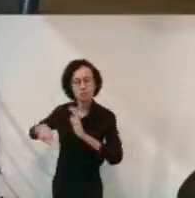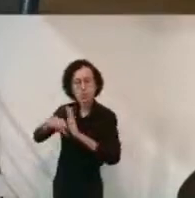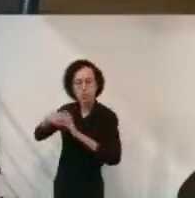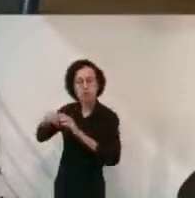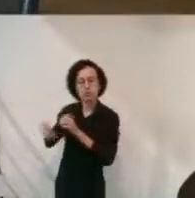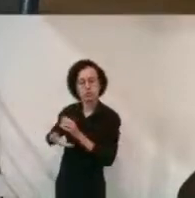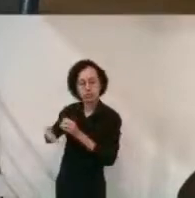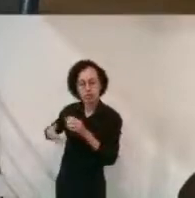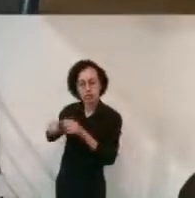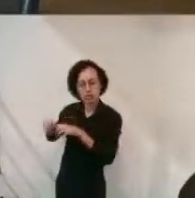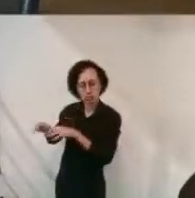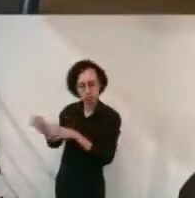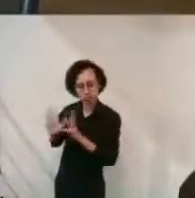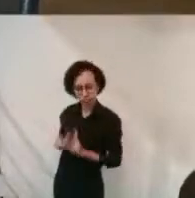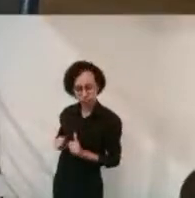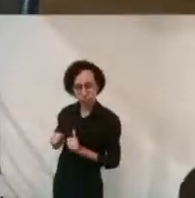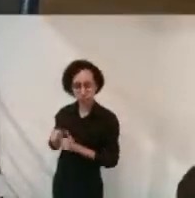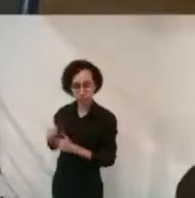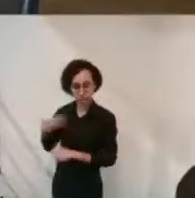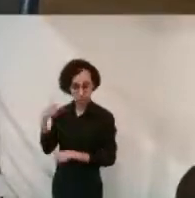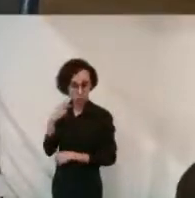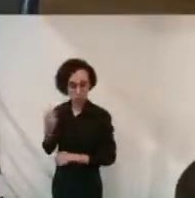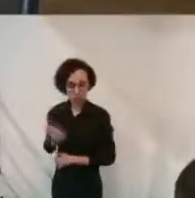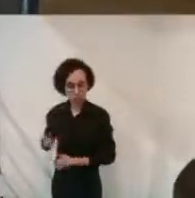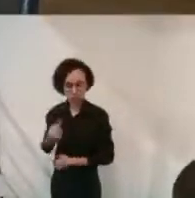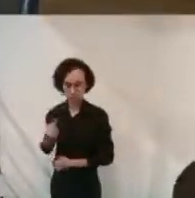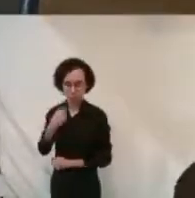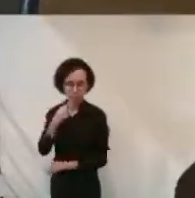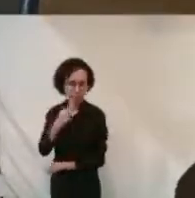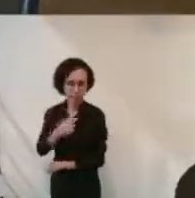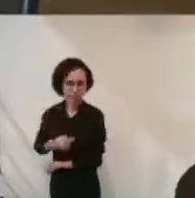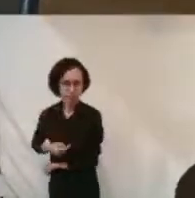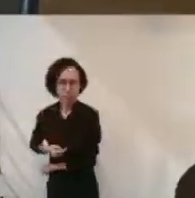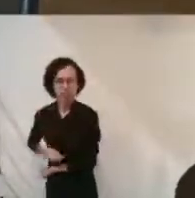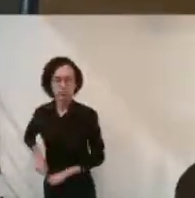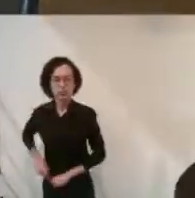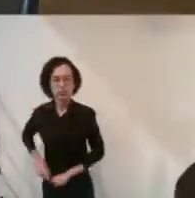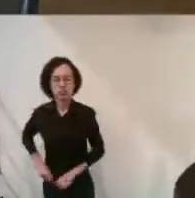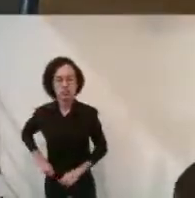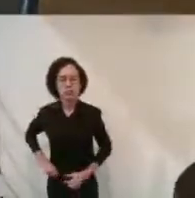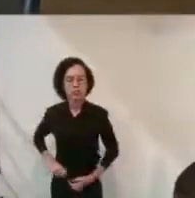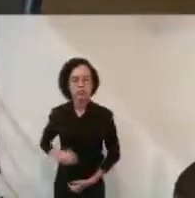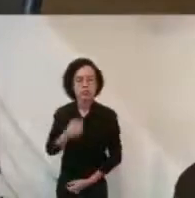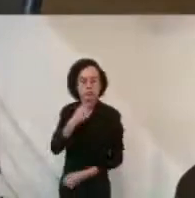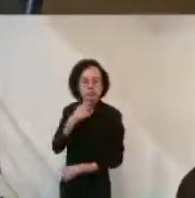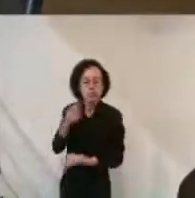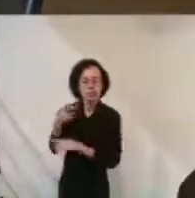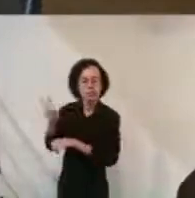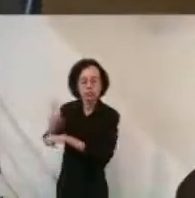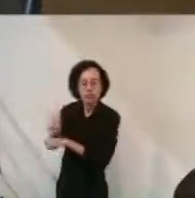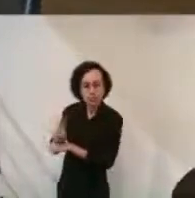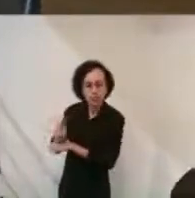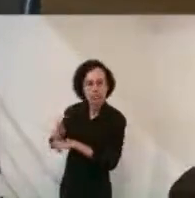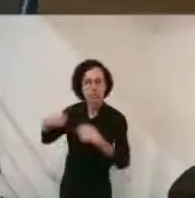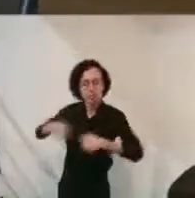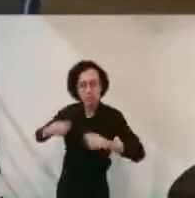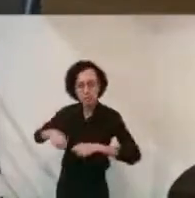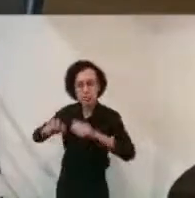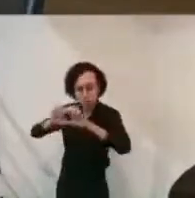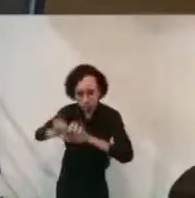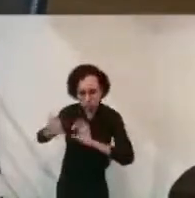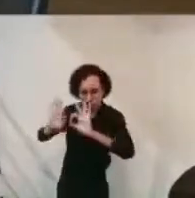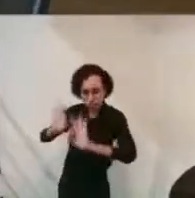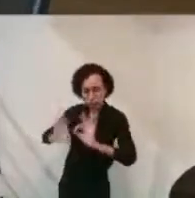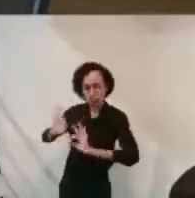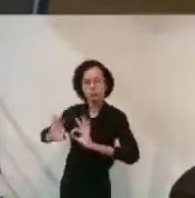também, porque o promotor sozinho não vai dar, ele não vai conseguir regular, ele não vai conseguir fiscalizar tudo. Então, a gente precisa estruturar, fortalecer,